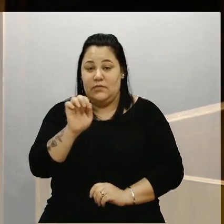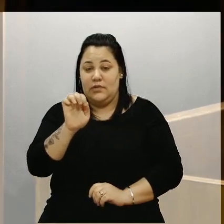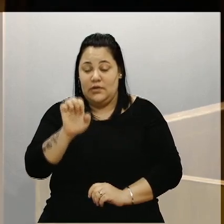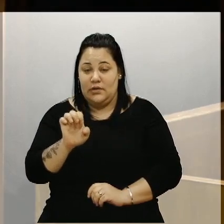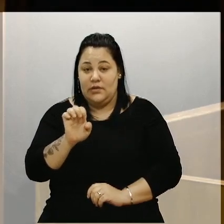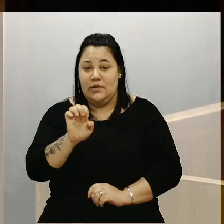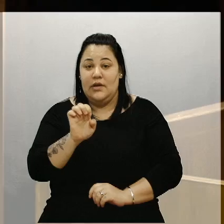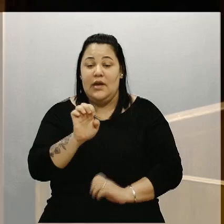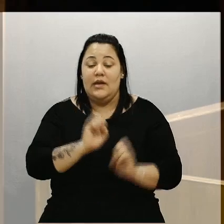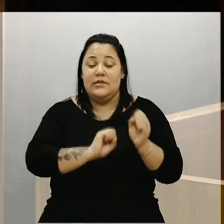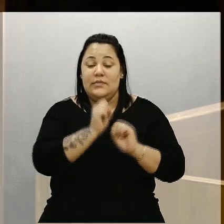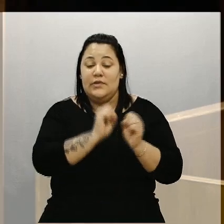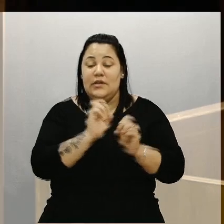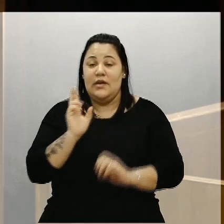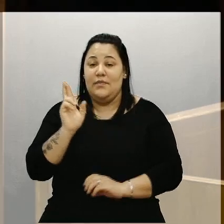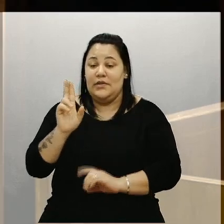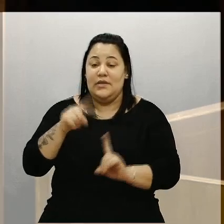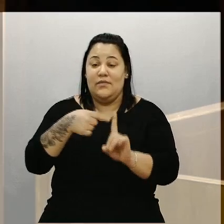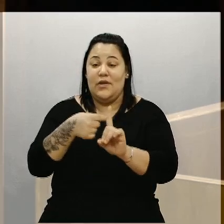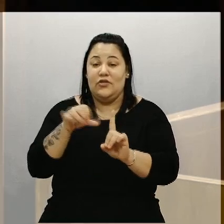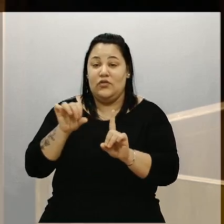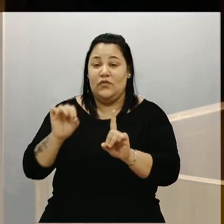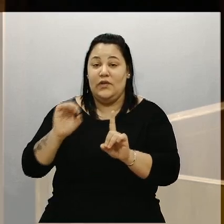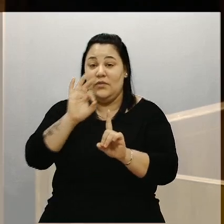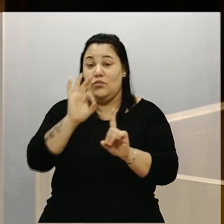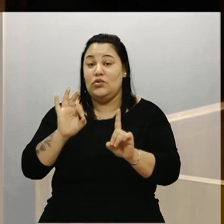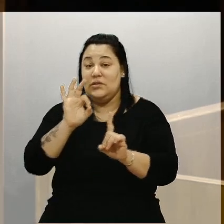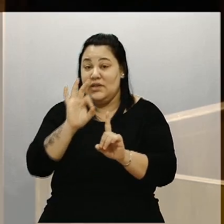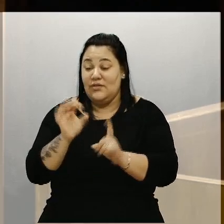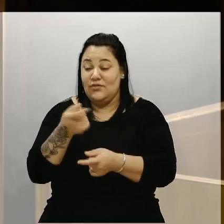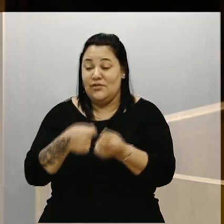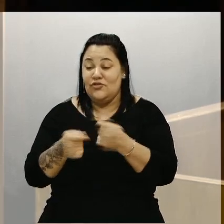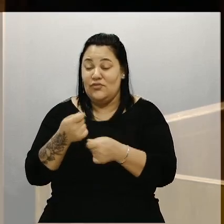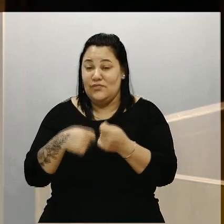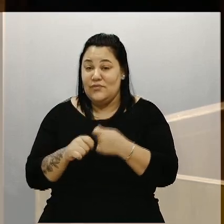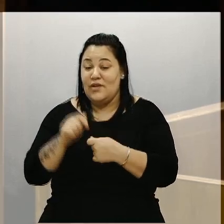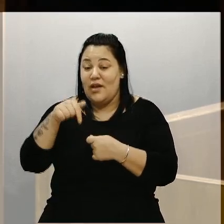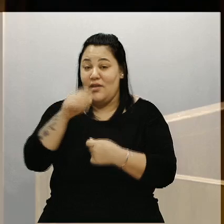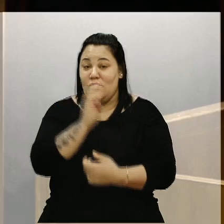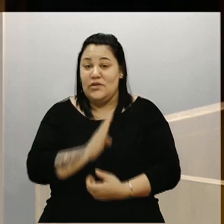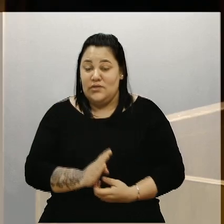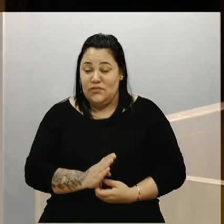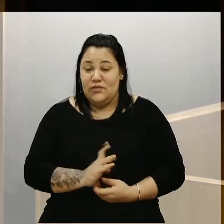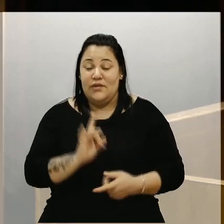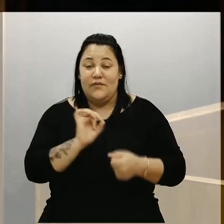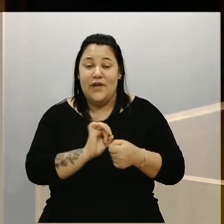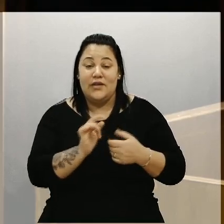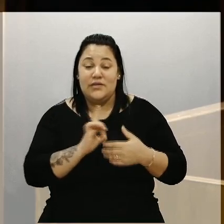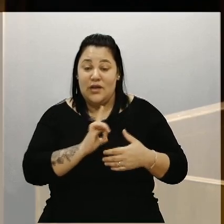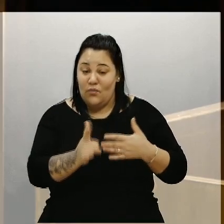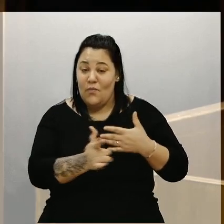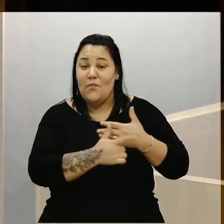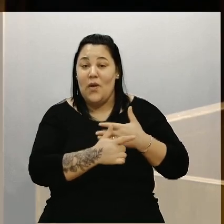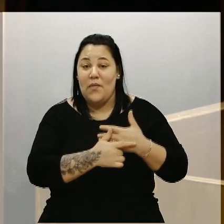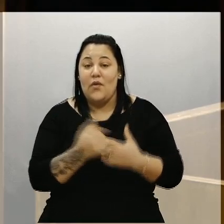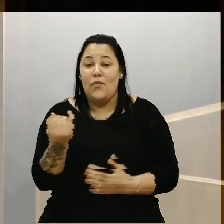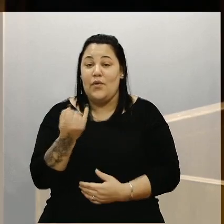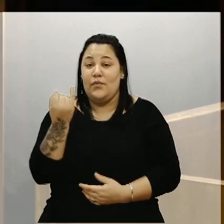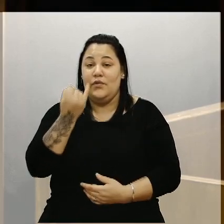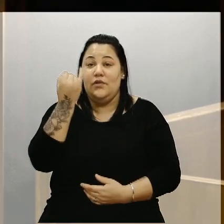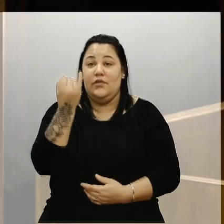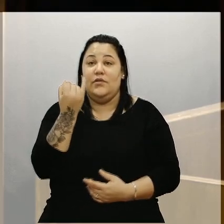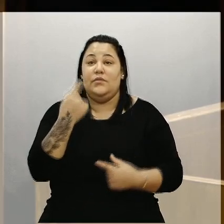de 90% dos negócios no Brasil, desempenhando um papel fundamental na